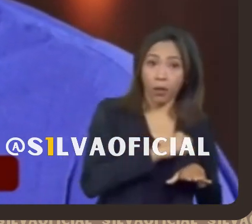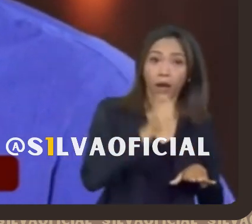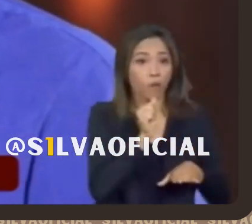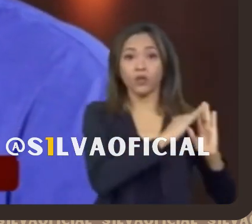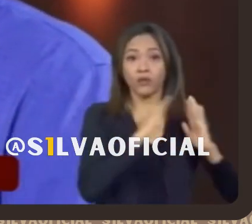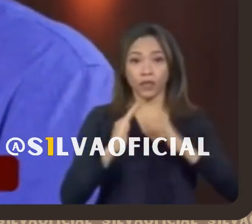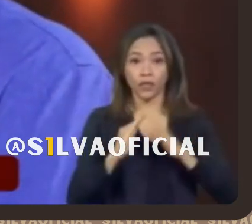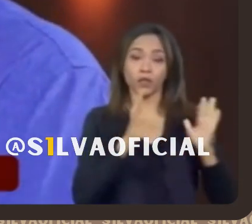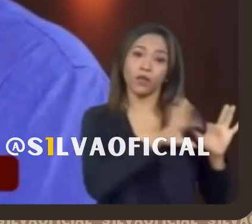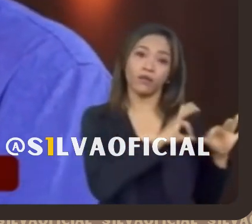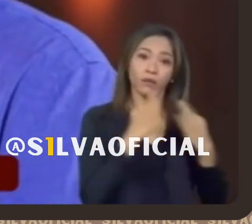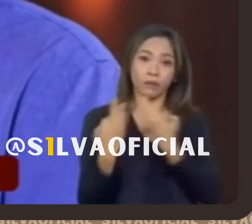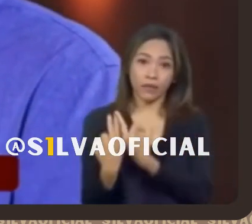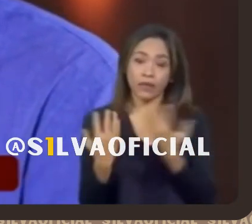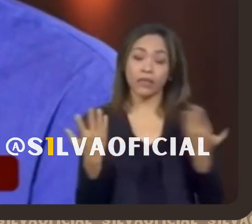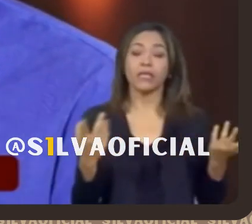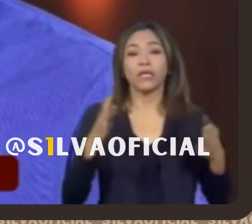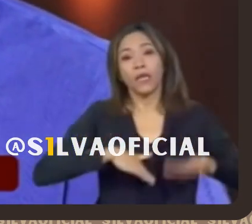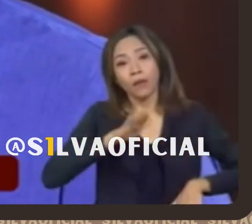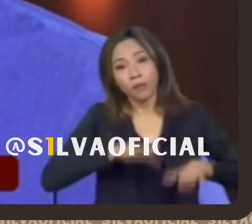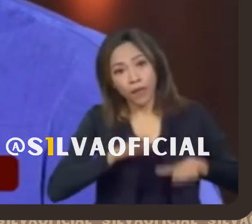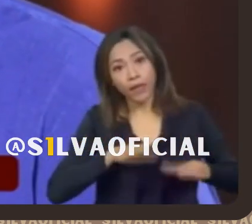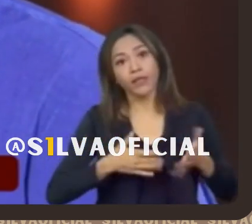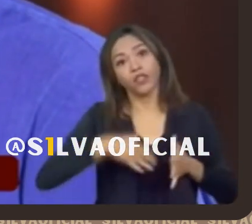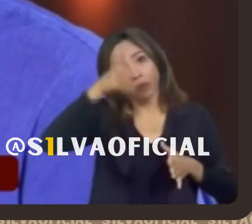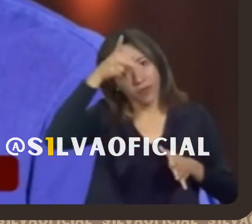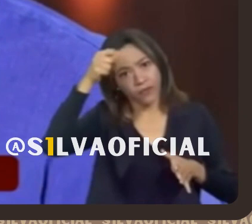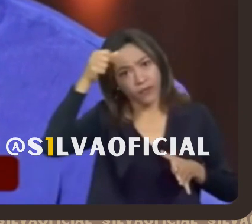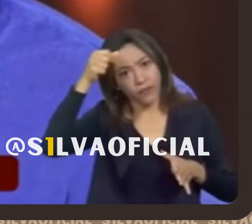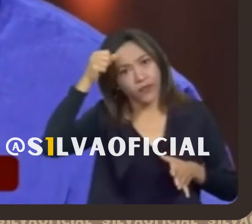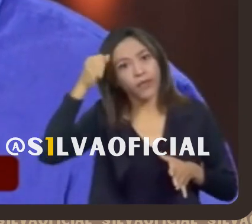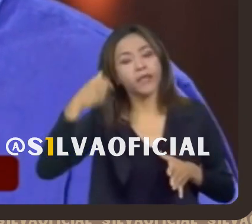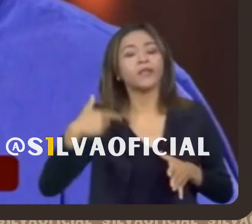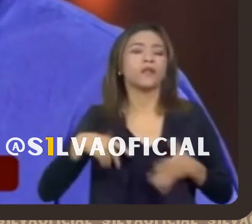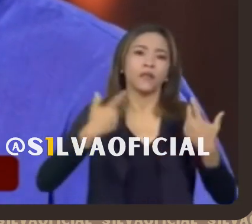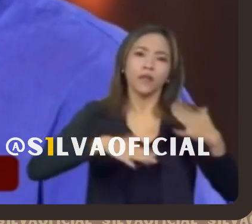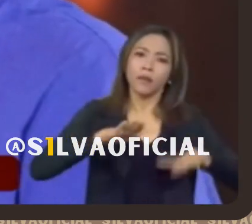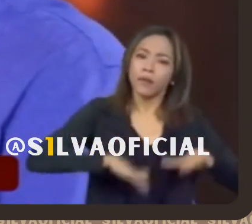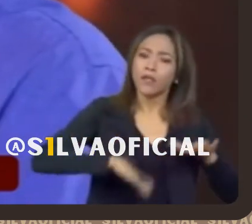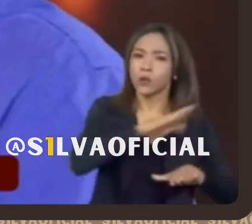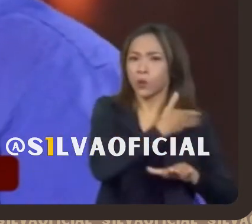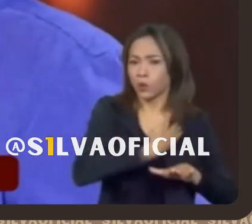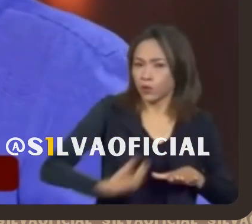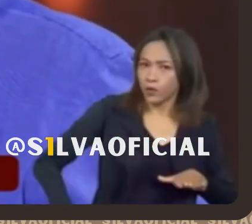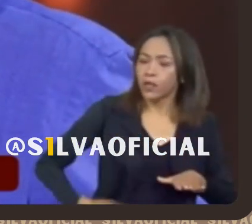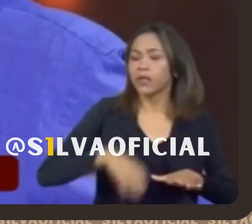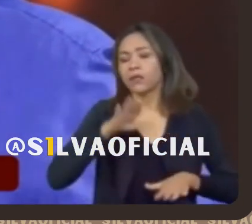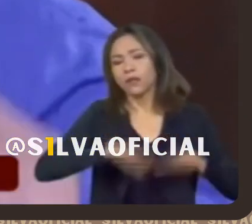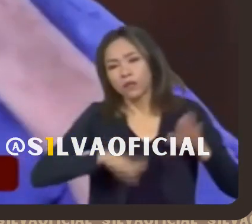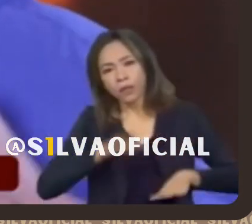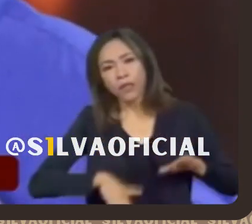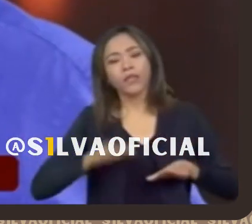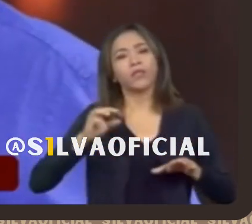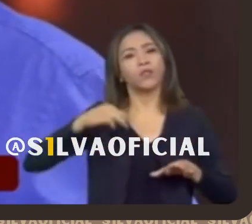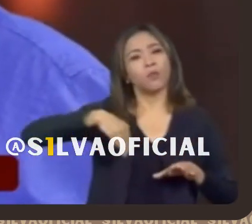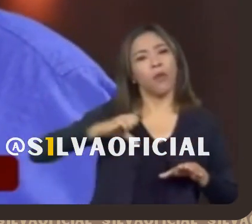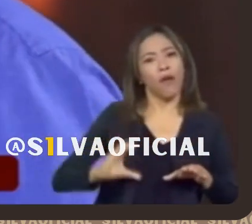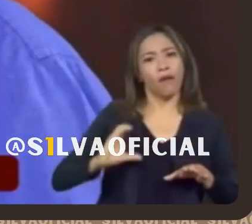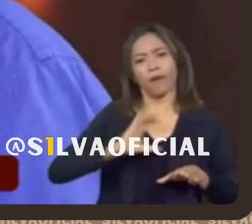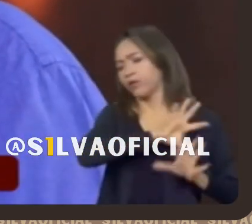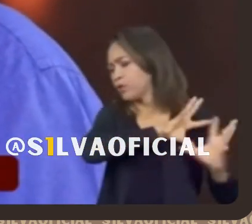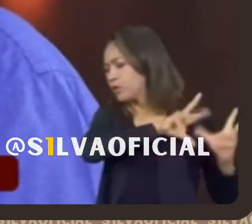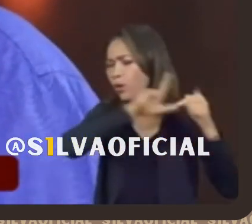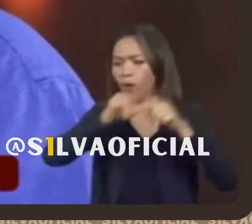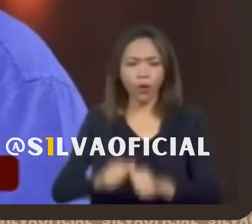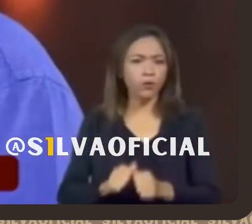parentes Depende muito da atitude do prefeito depende da atitude do governador depende da atitude do MEC de todo mundo